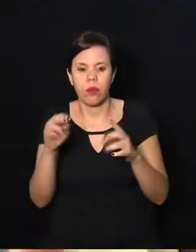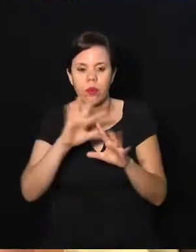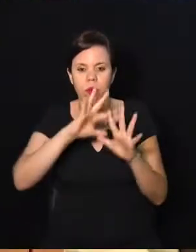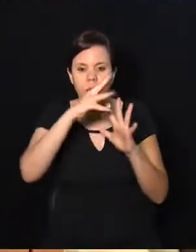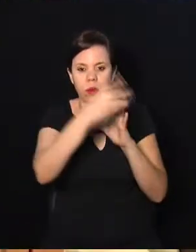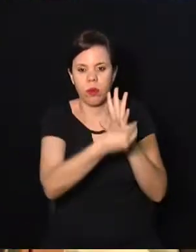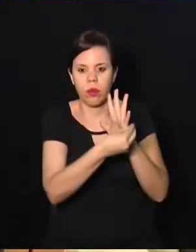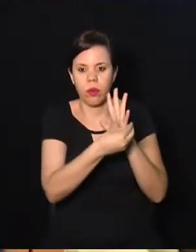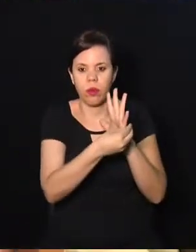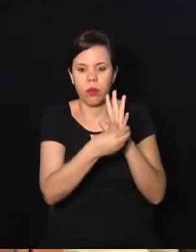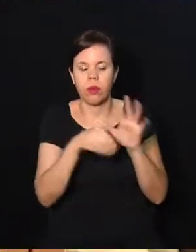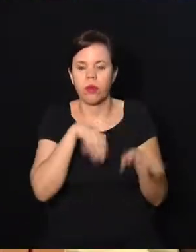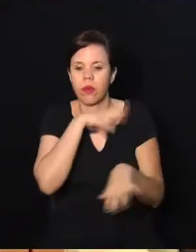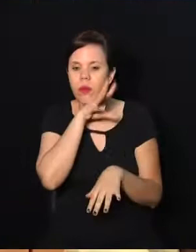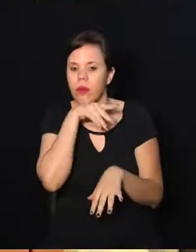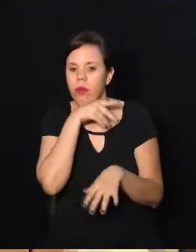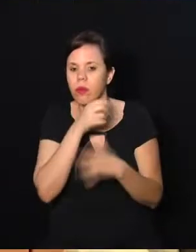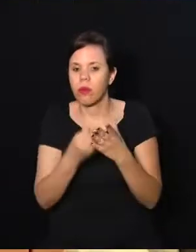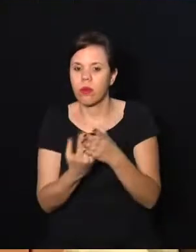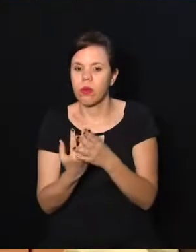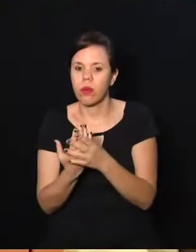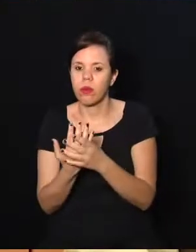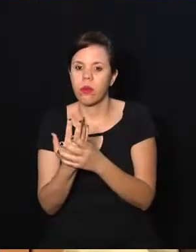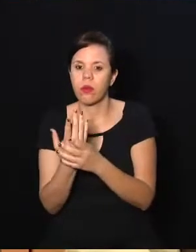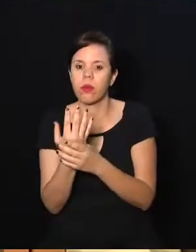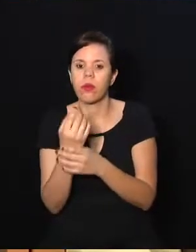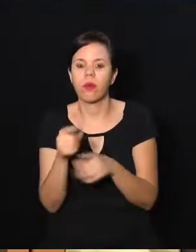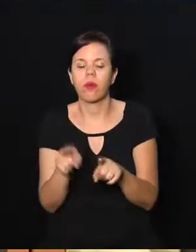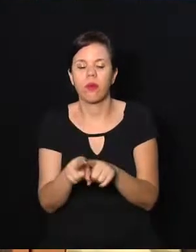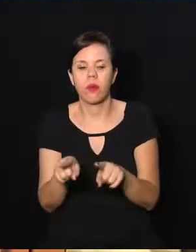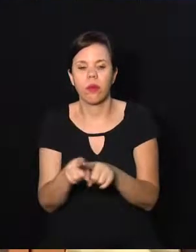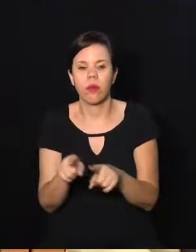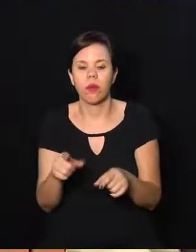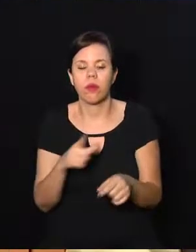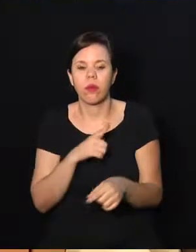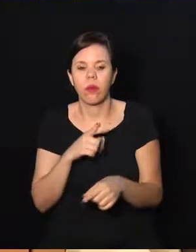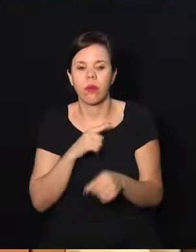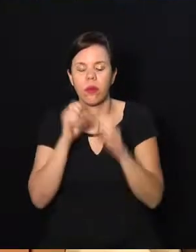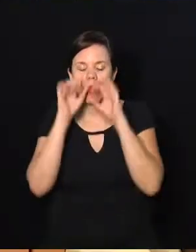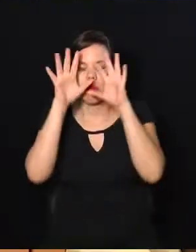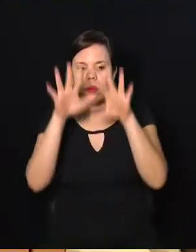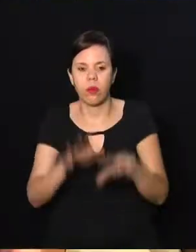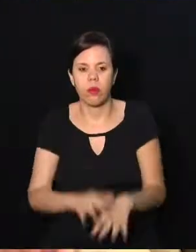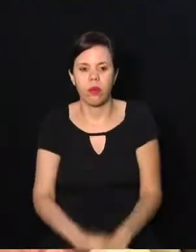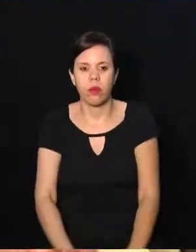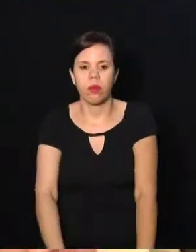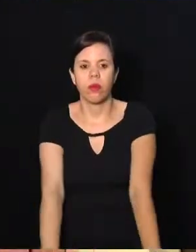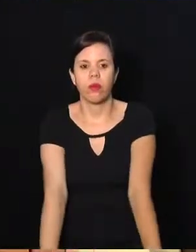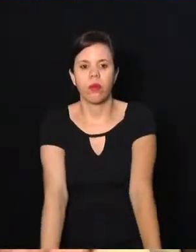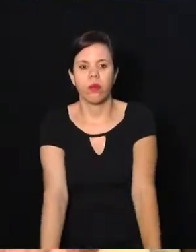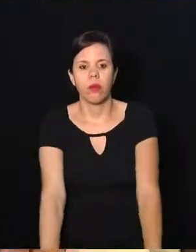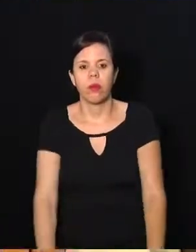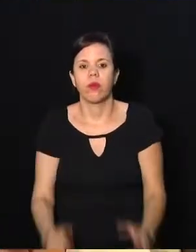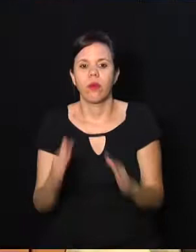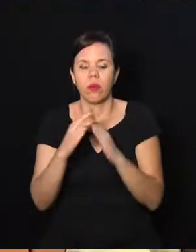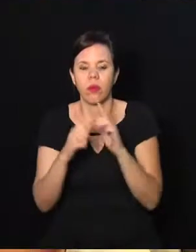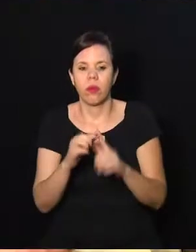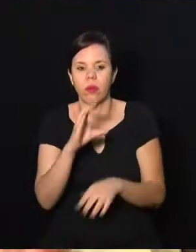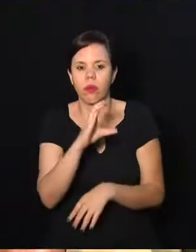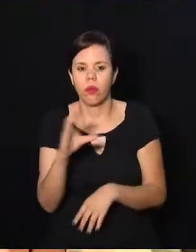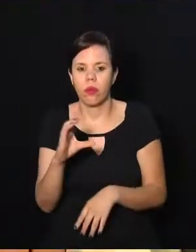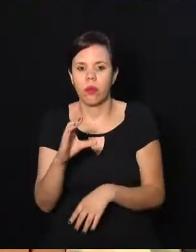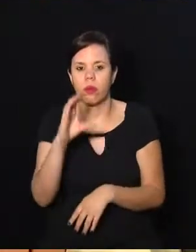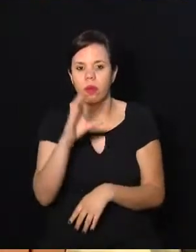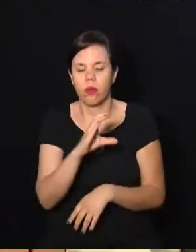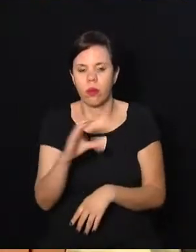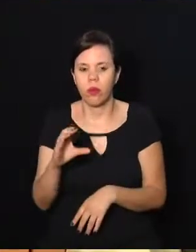através dos animais, através das plantas, e nós teremos a bênção na Igreja Nossa Senhora de Guadalupe às